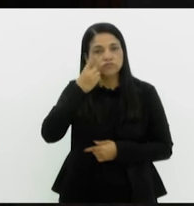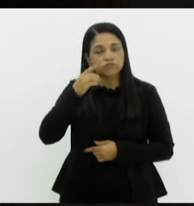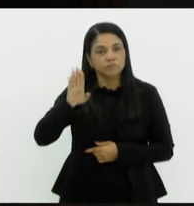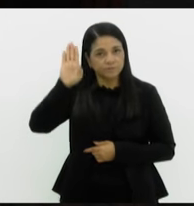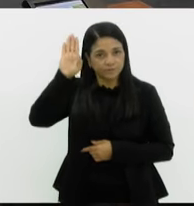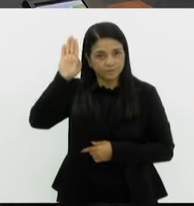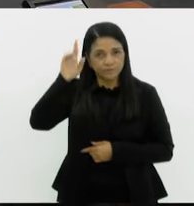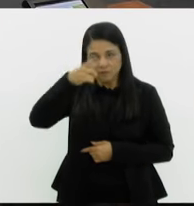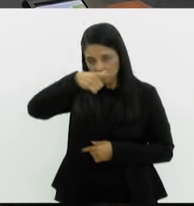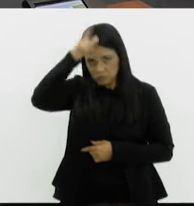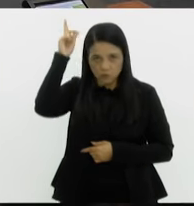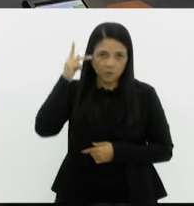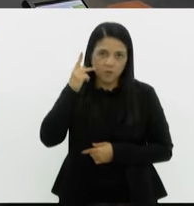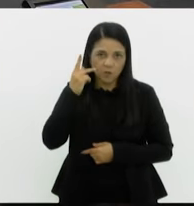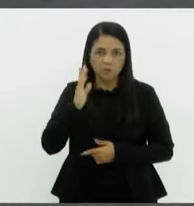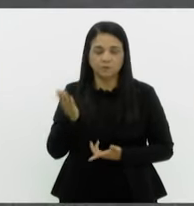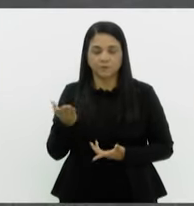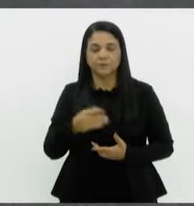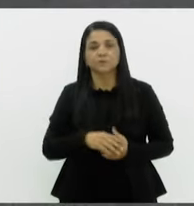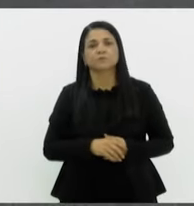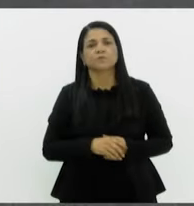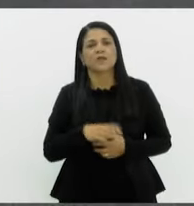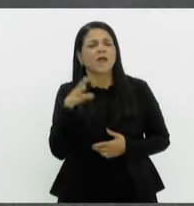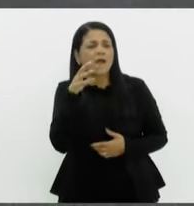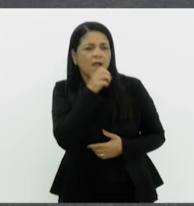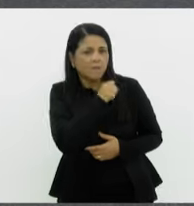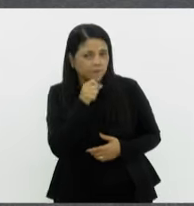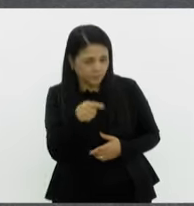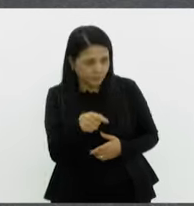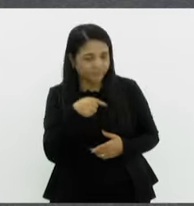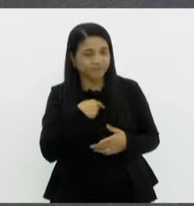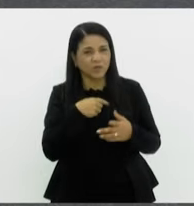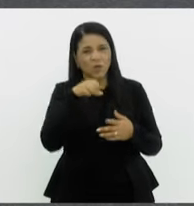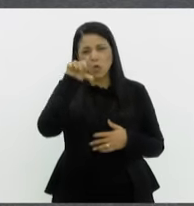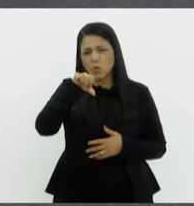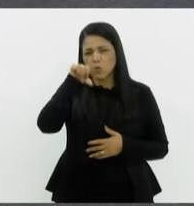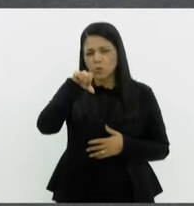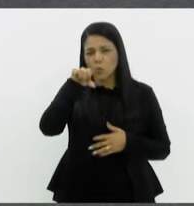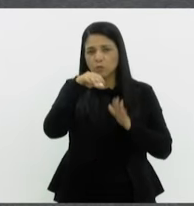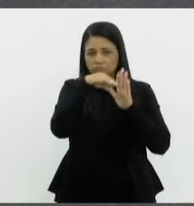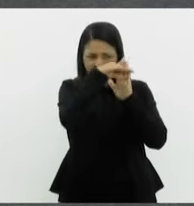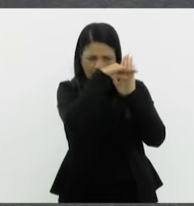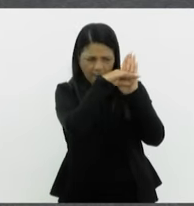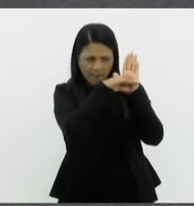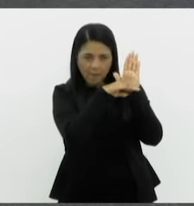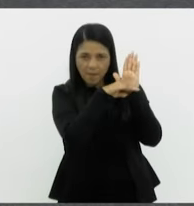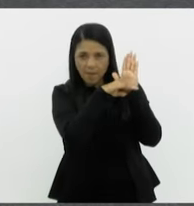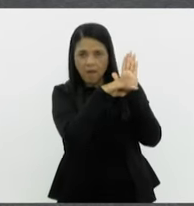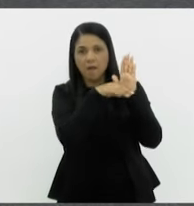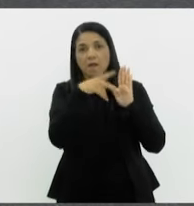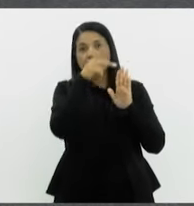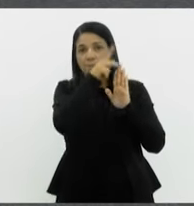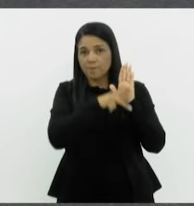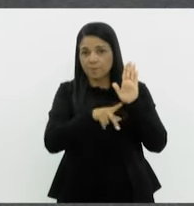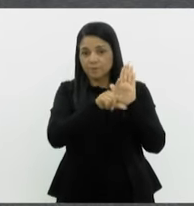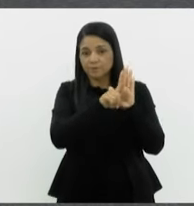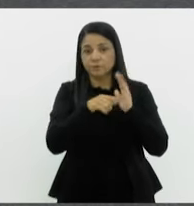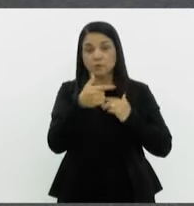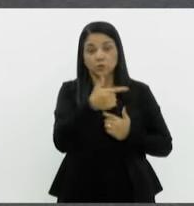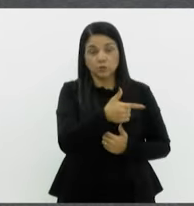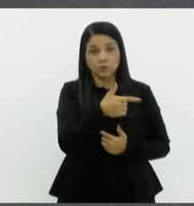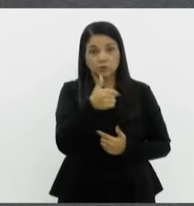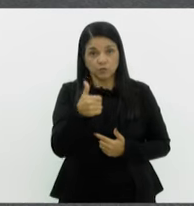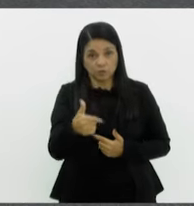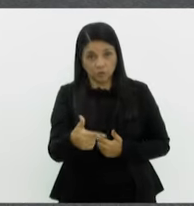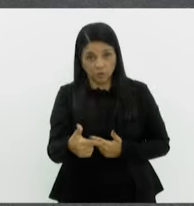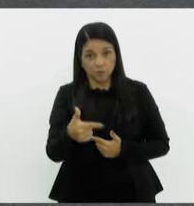Paulo. Rapidamente, senhor presidente. É o nono projeto da pauta. Projeto de lei 221